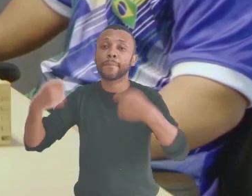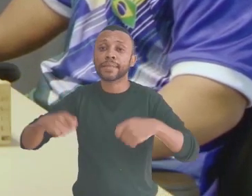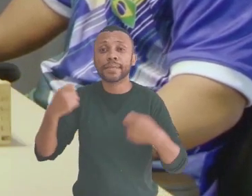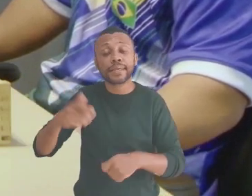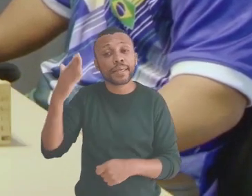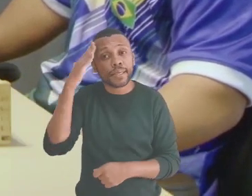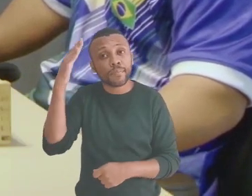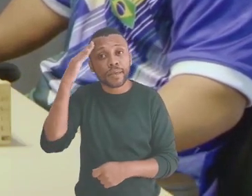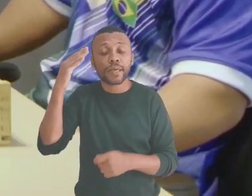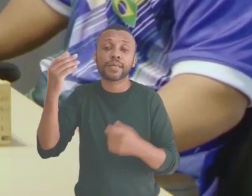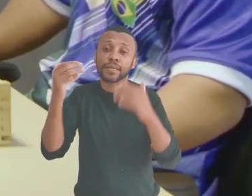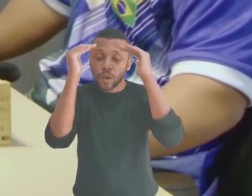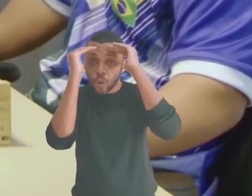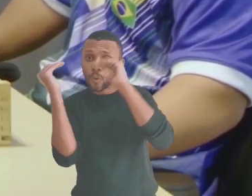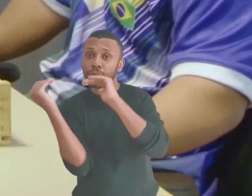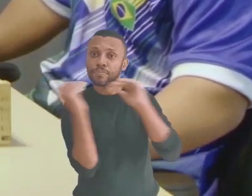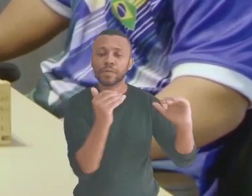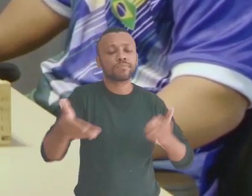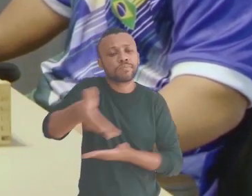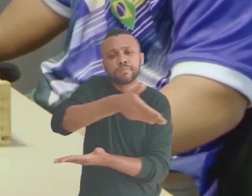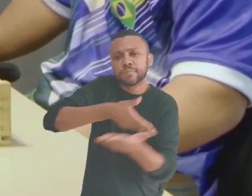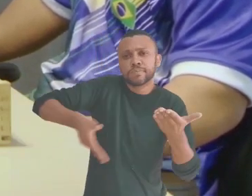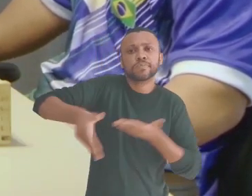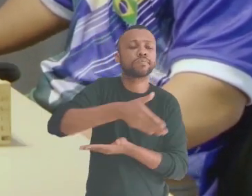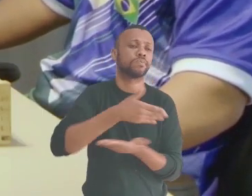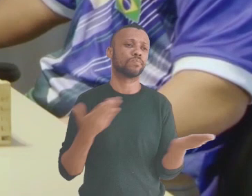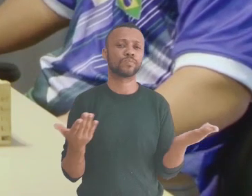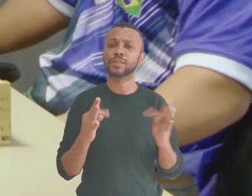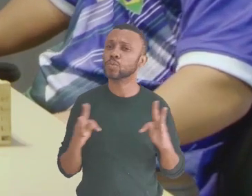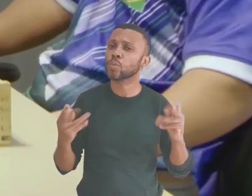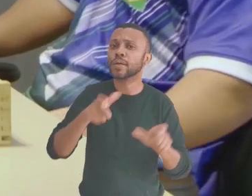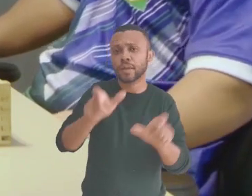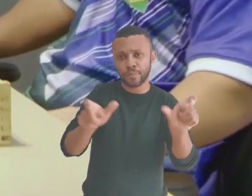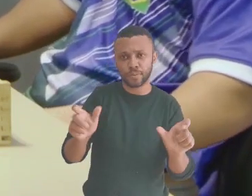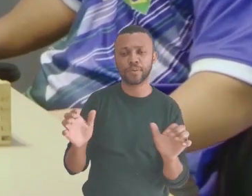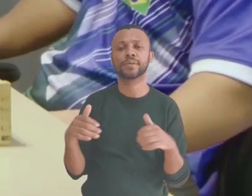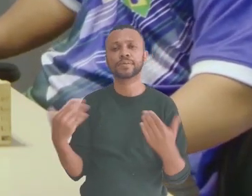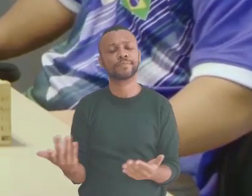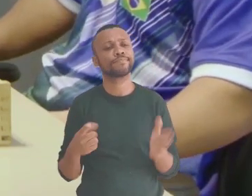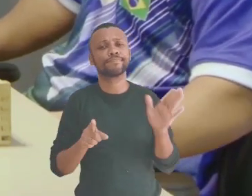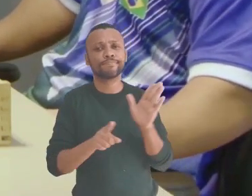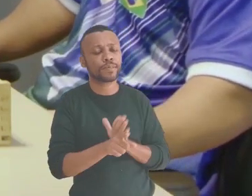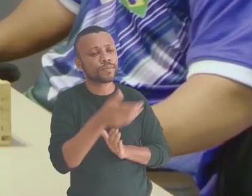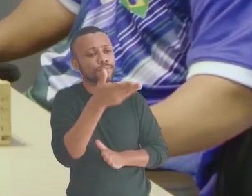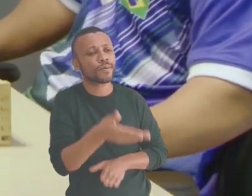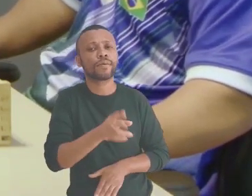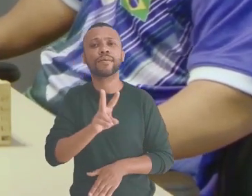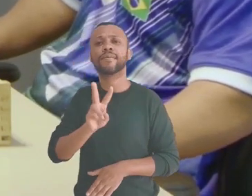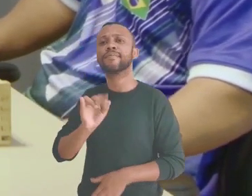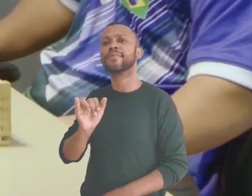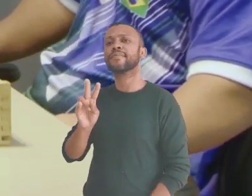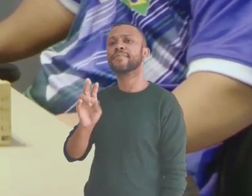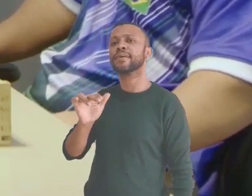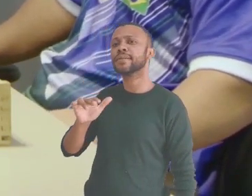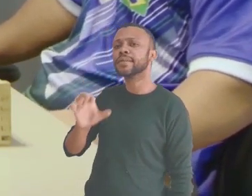para todos os seres humanos com quem a gente se cruza. Vamos lá, Viviane, fala pra gente como foi, o que